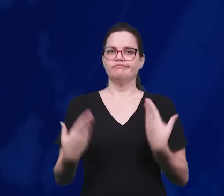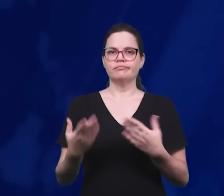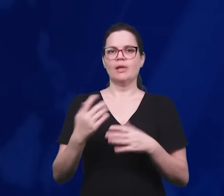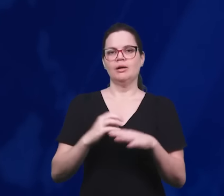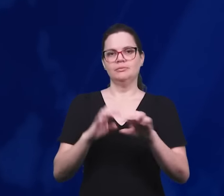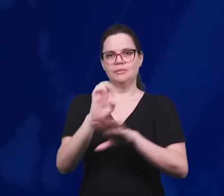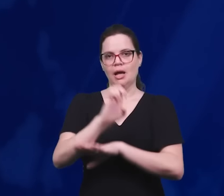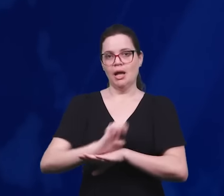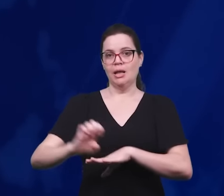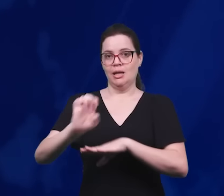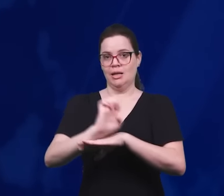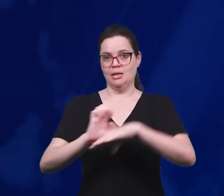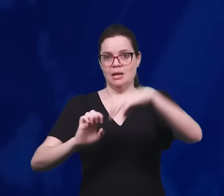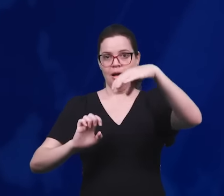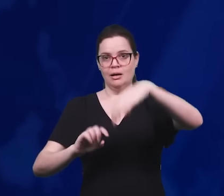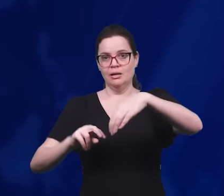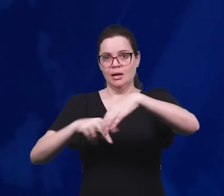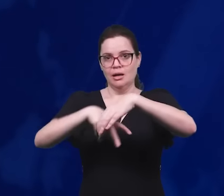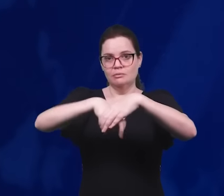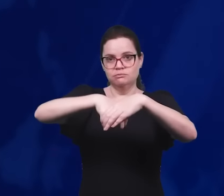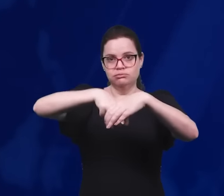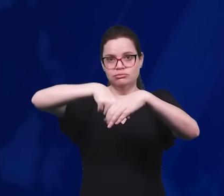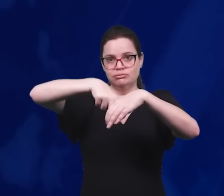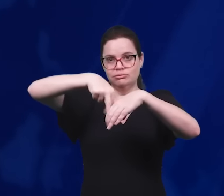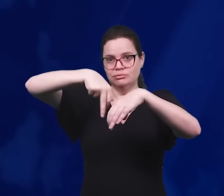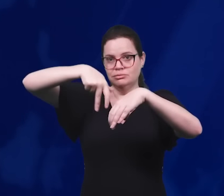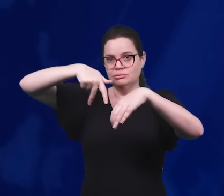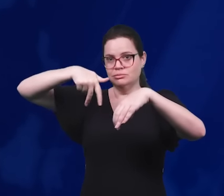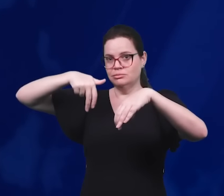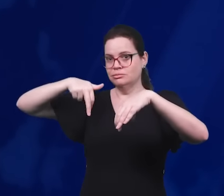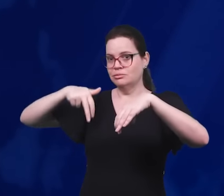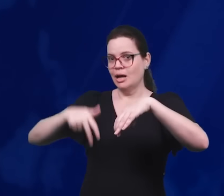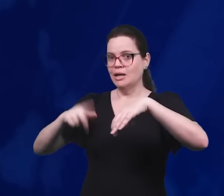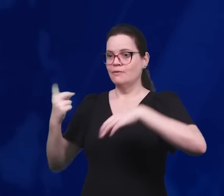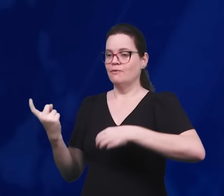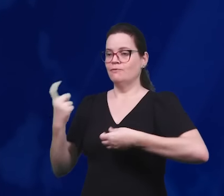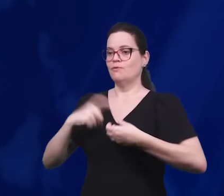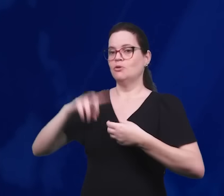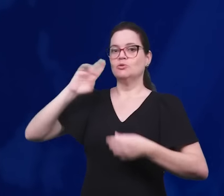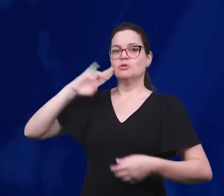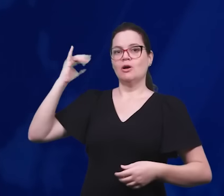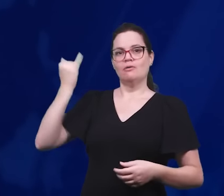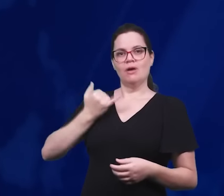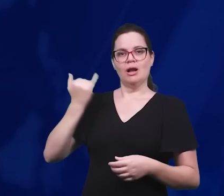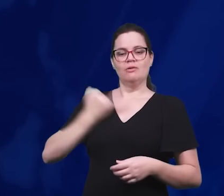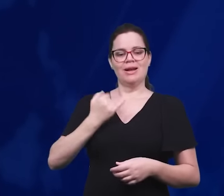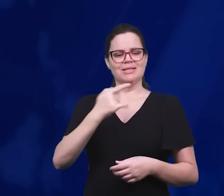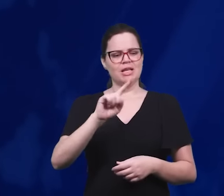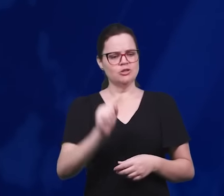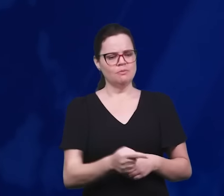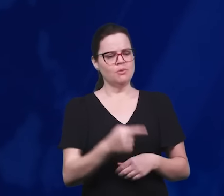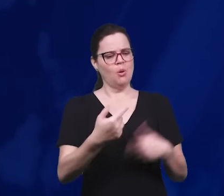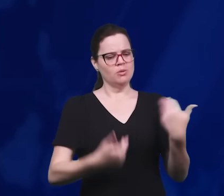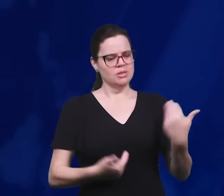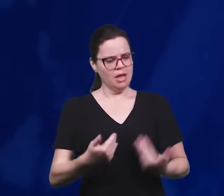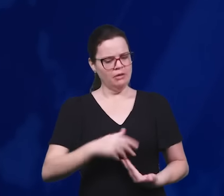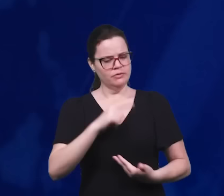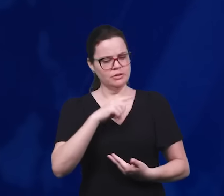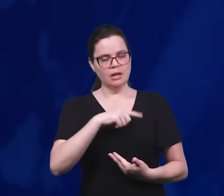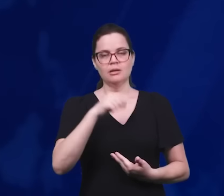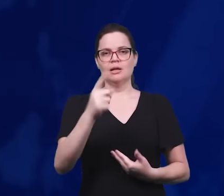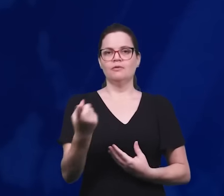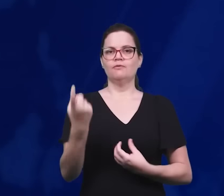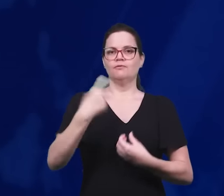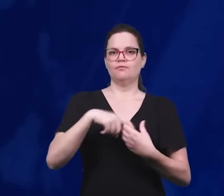caminho, ele ouve a voz do Senhor e volta a exercer o seu chamado como profeta.